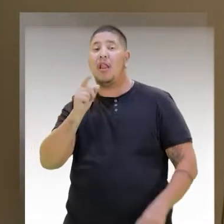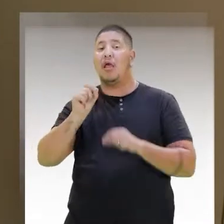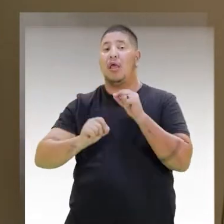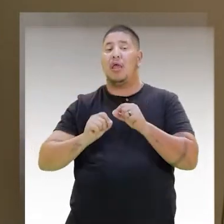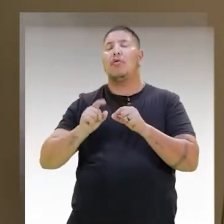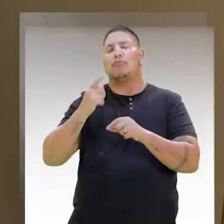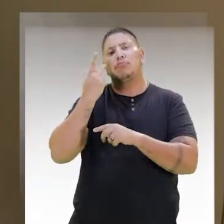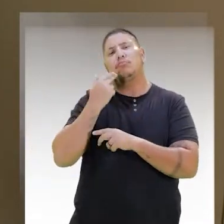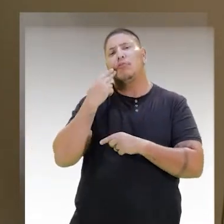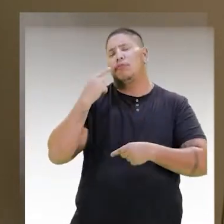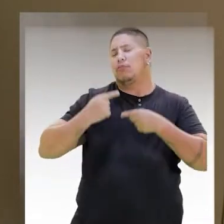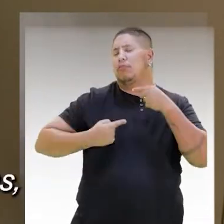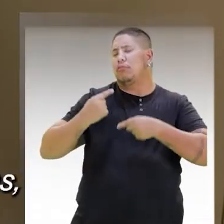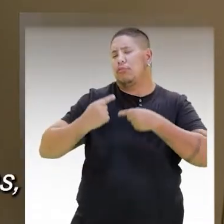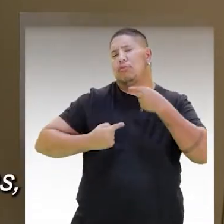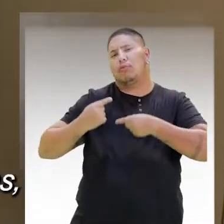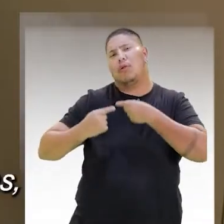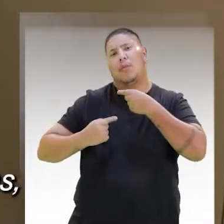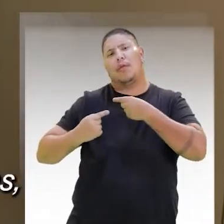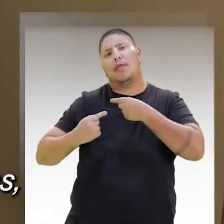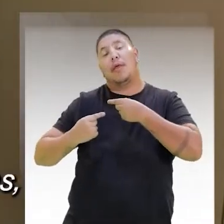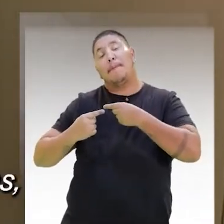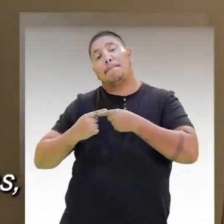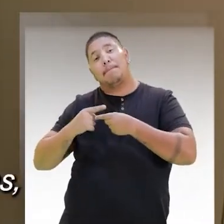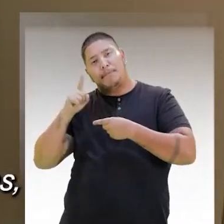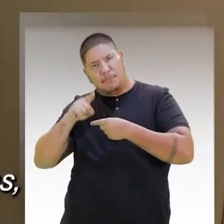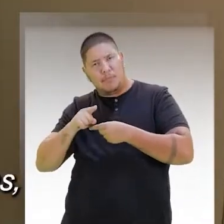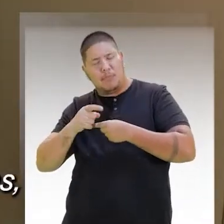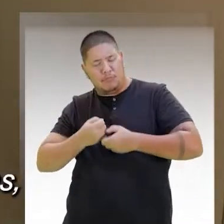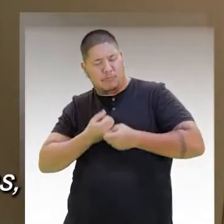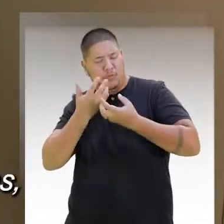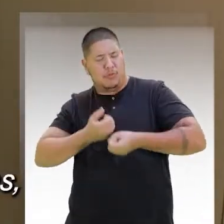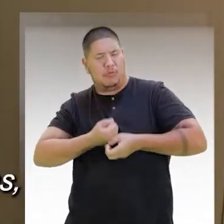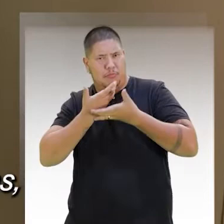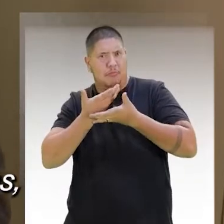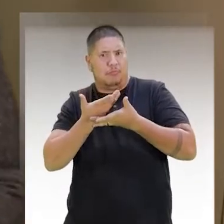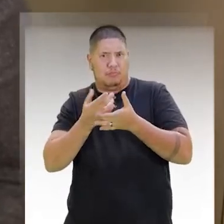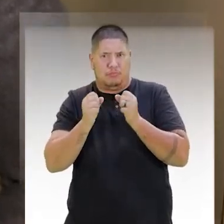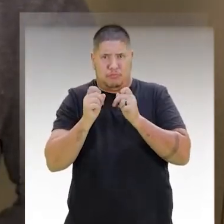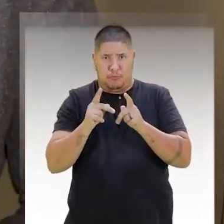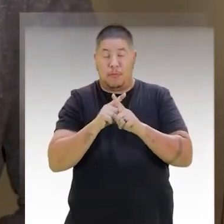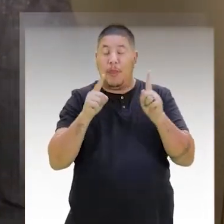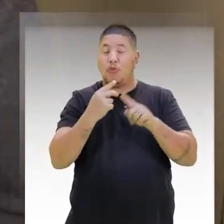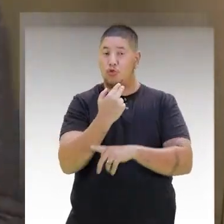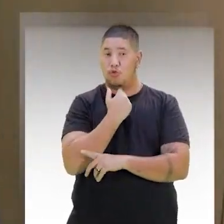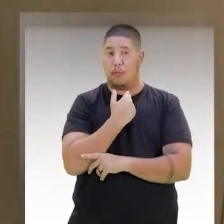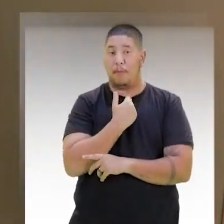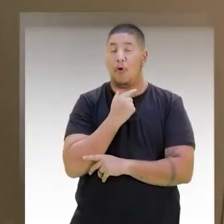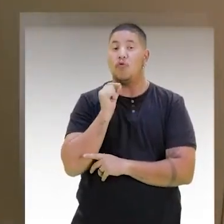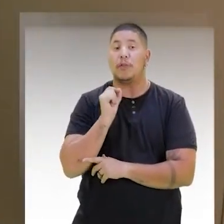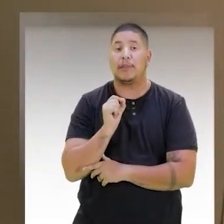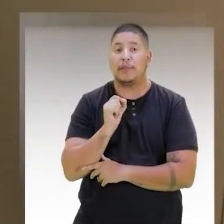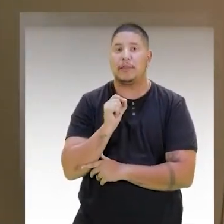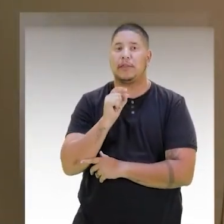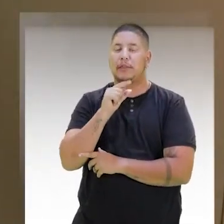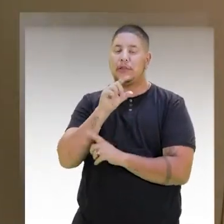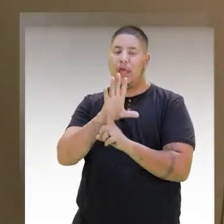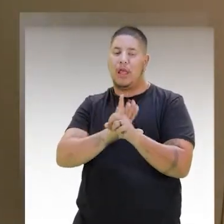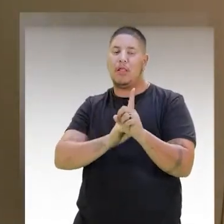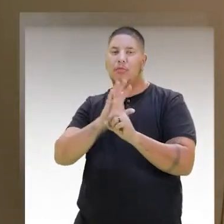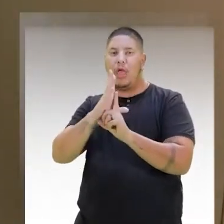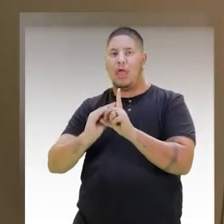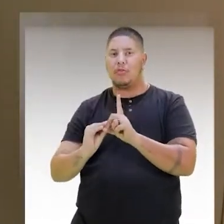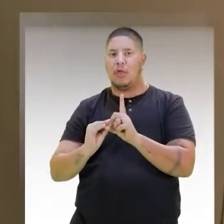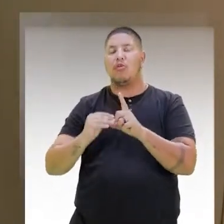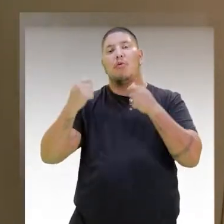pessoas debaterem questões políticas no período eleitoral e externarem suas preferências. O que não pode ser admitido é o assédio.